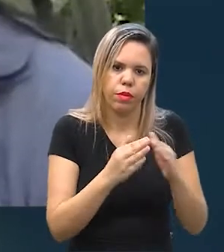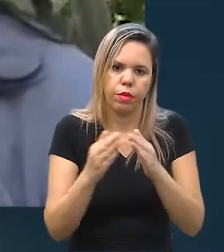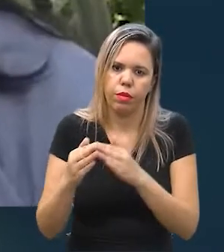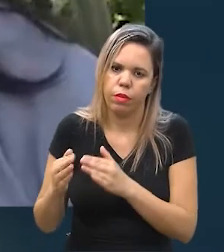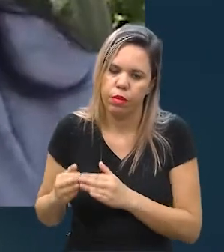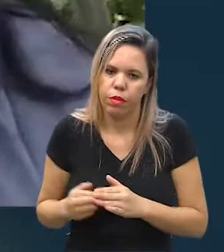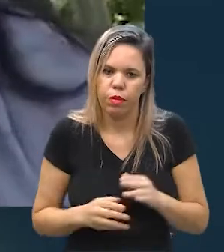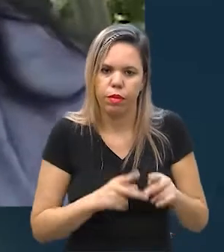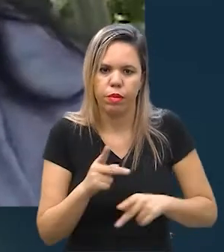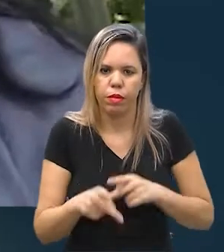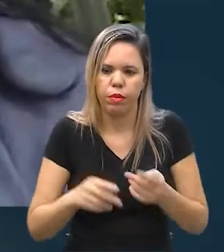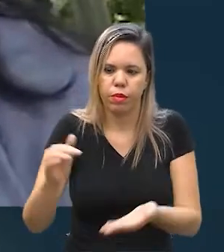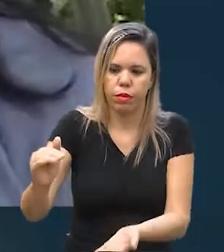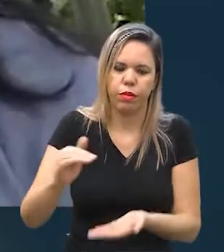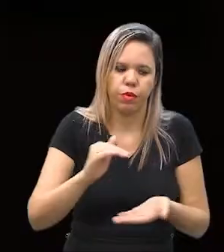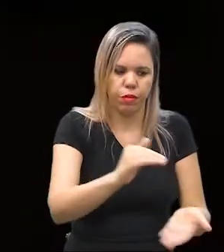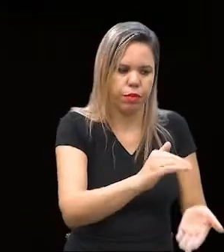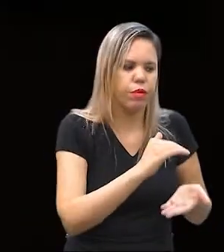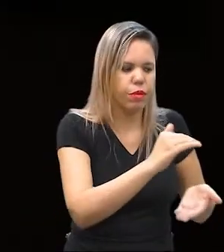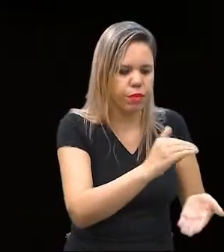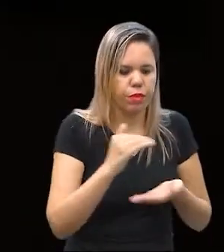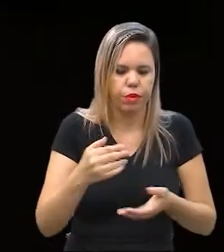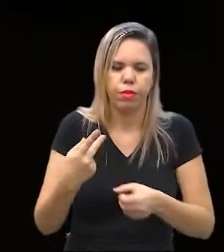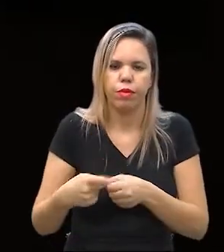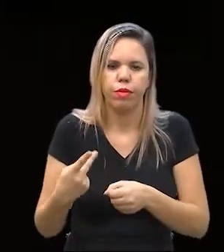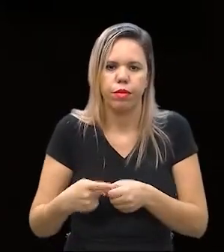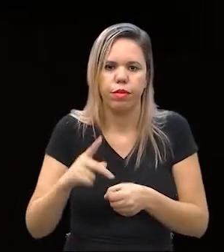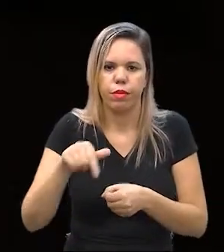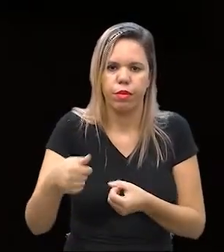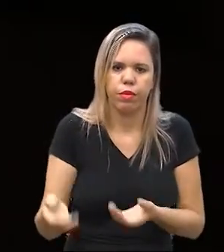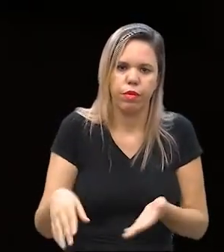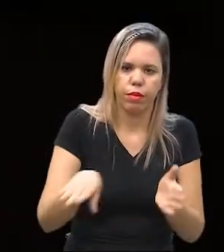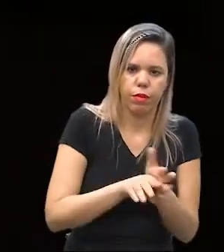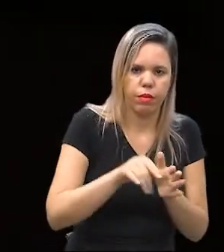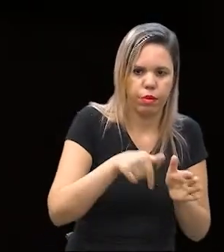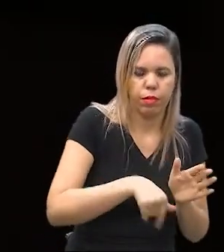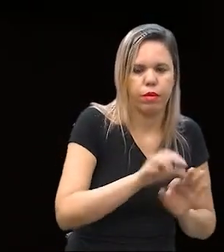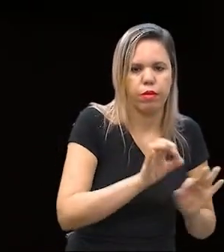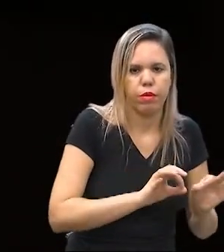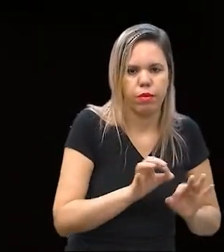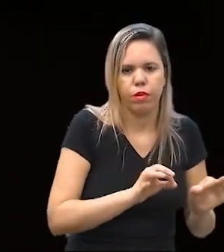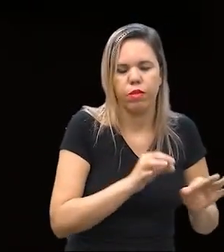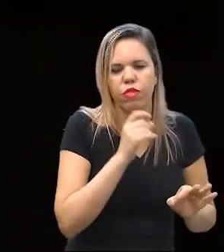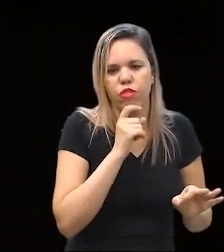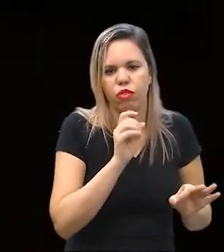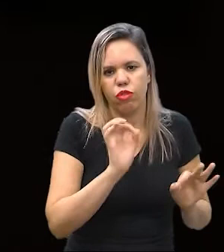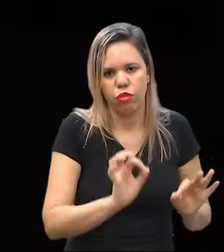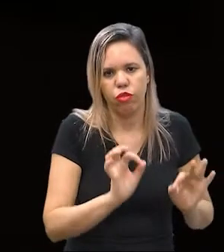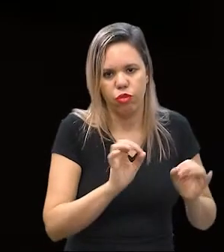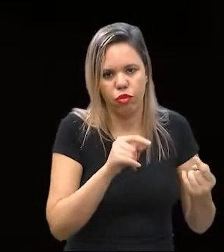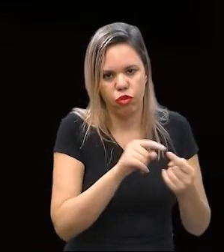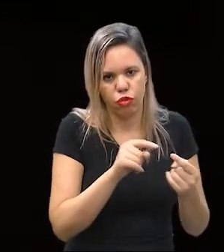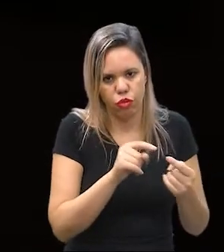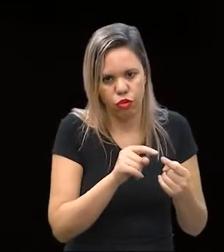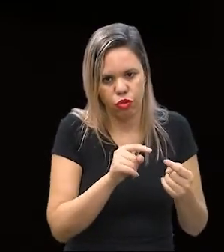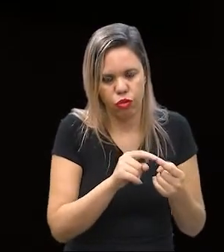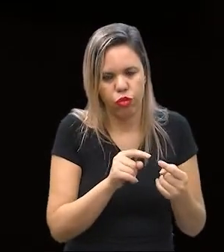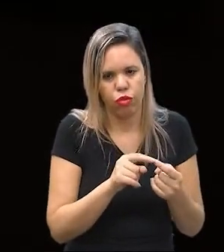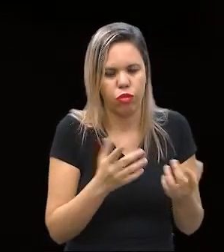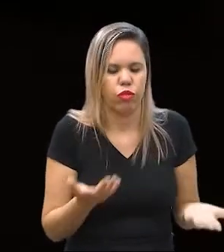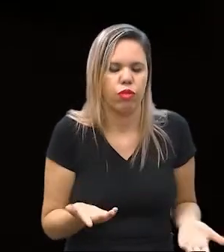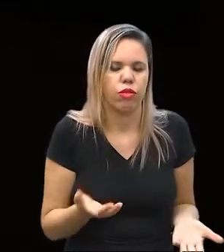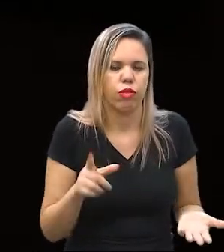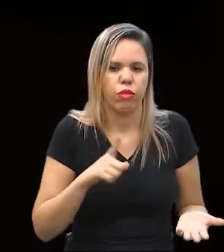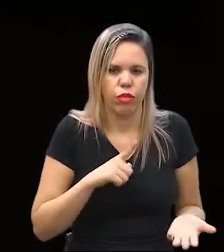desses produtores para ir buscar este produto. E aí vem para cá, a gente deixa condicionado aqui de uma maneira bem fresquinha. A